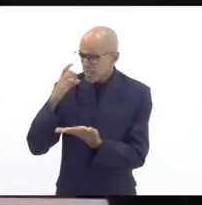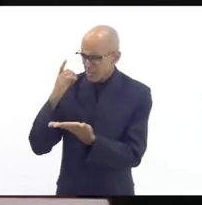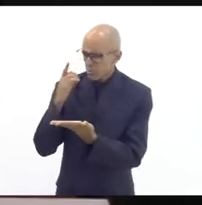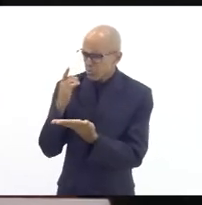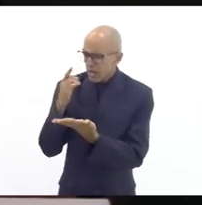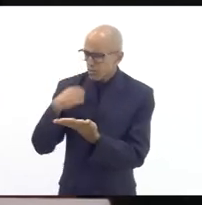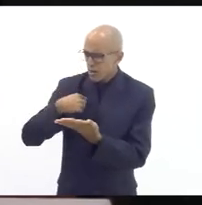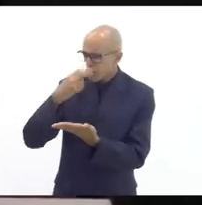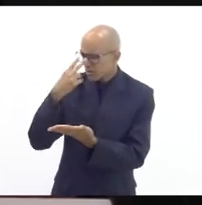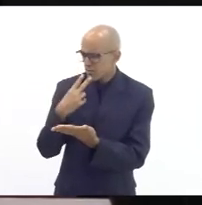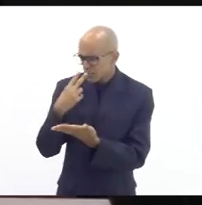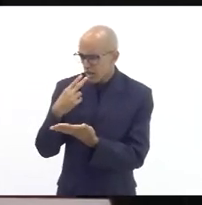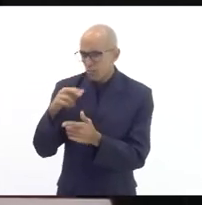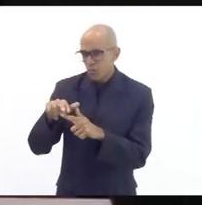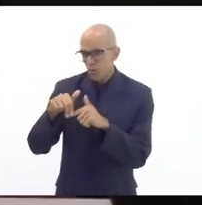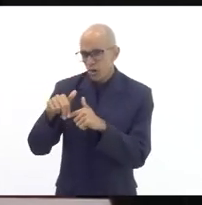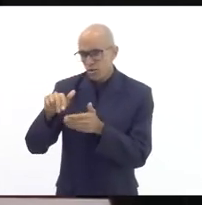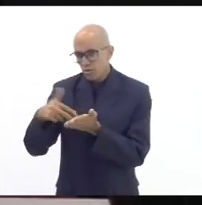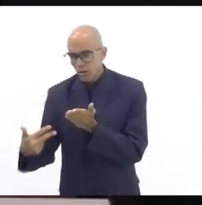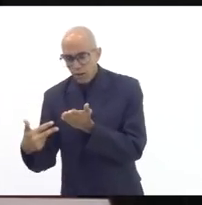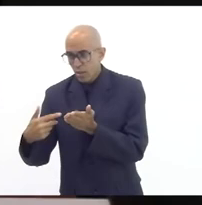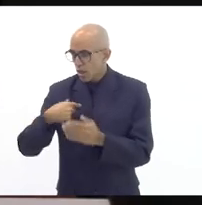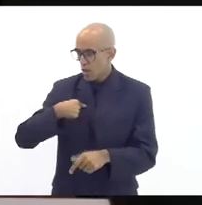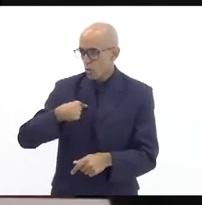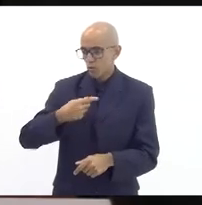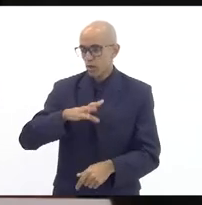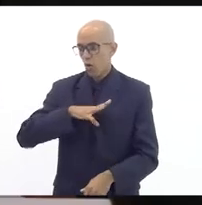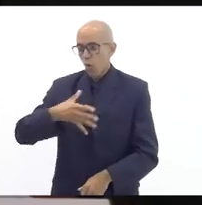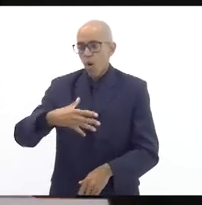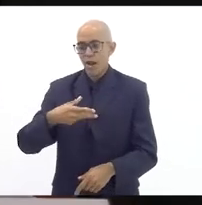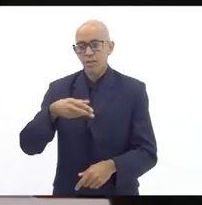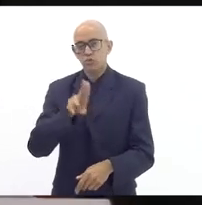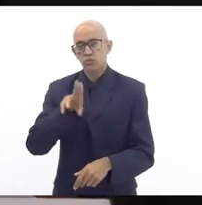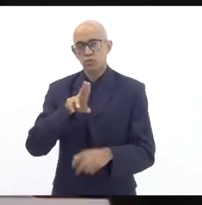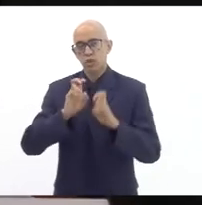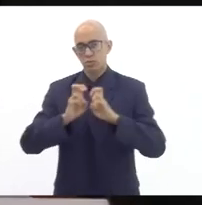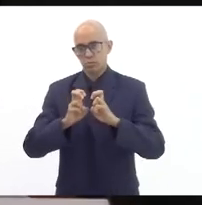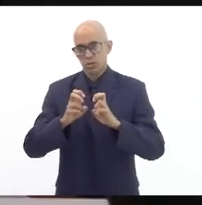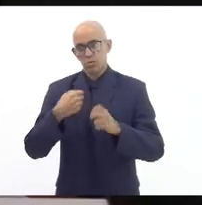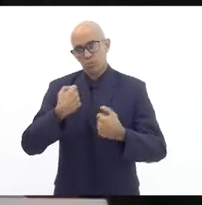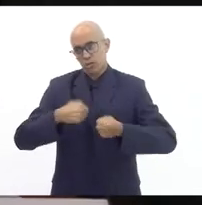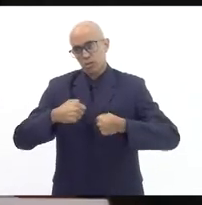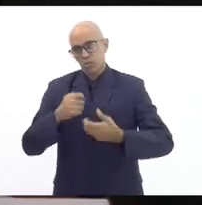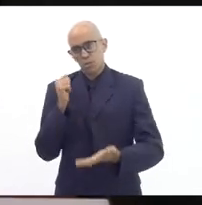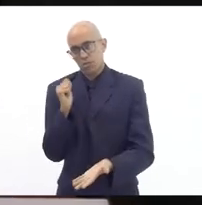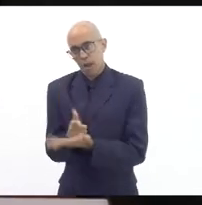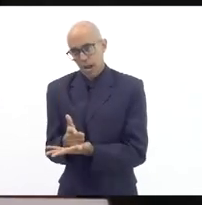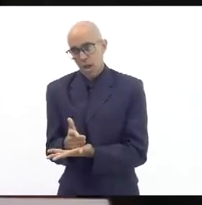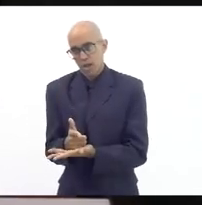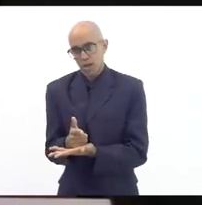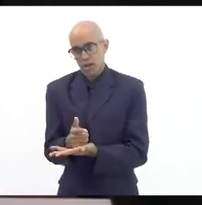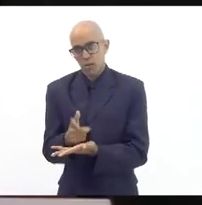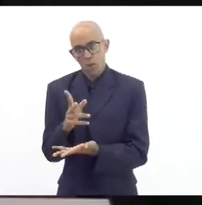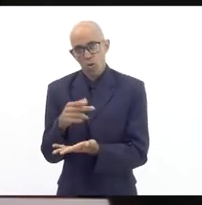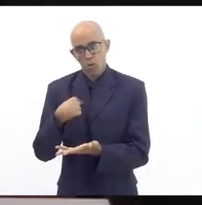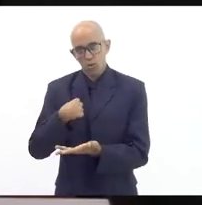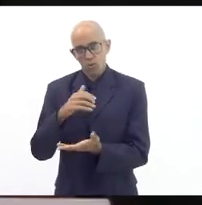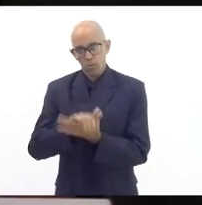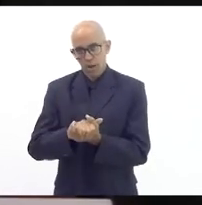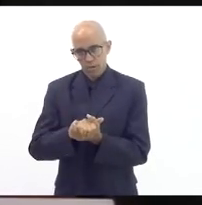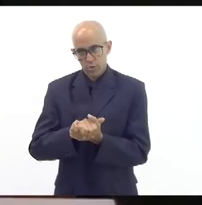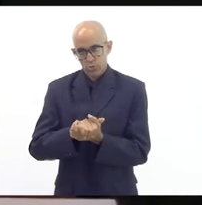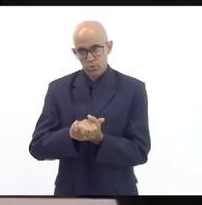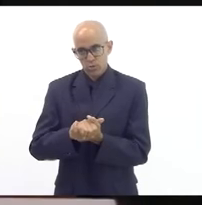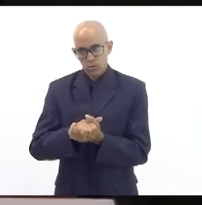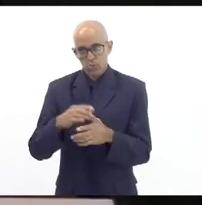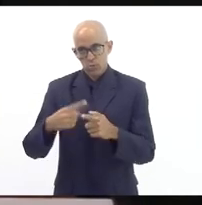levei um tombo, não uso mais. Hoje eu tenho que pagar, como eu estou com o meu marido aqui, porque hoje eu